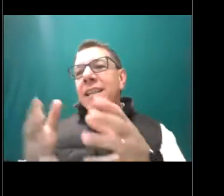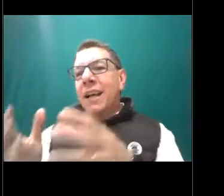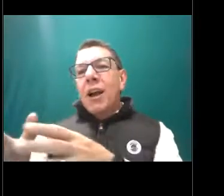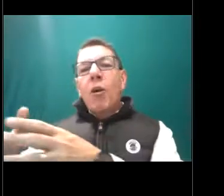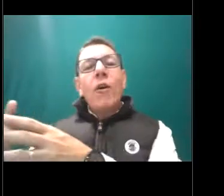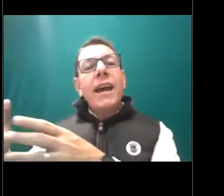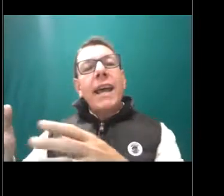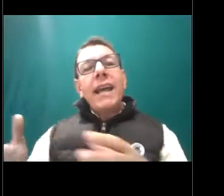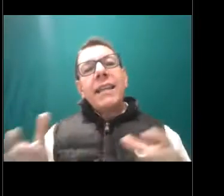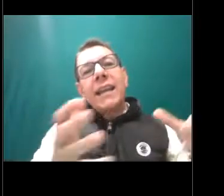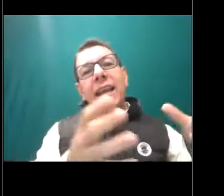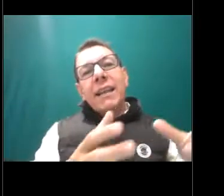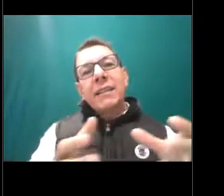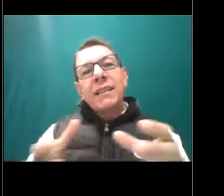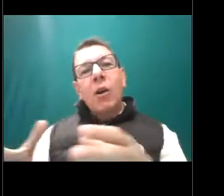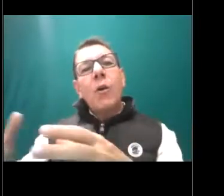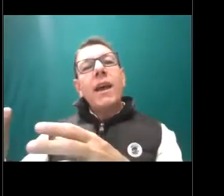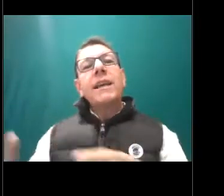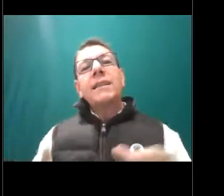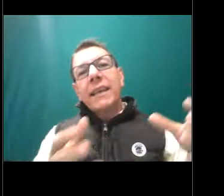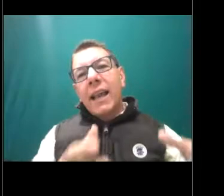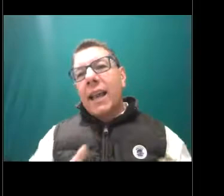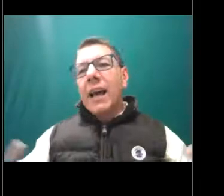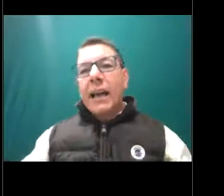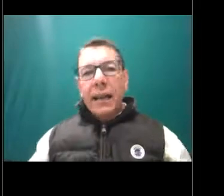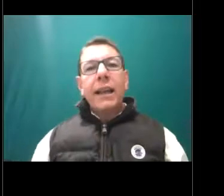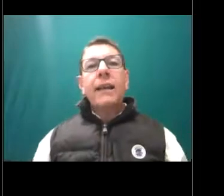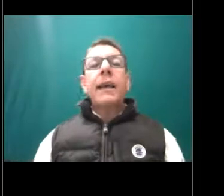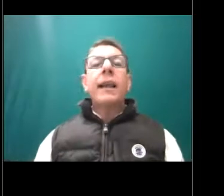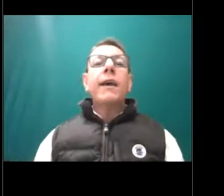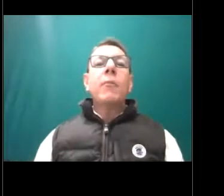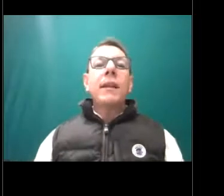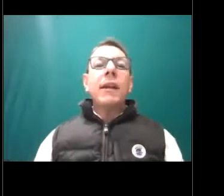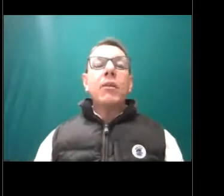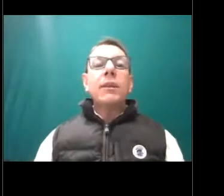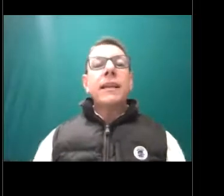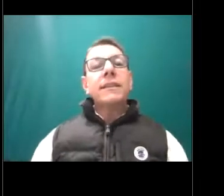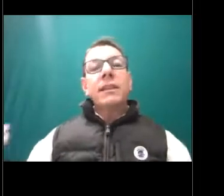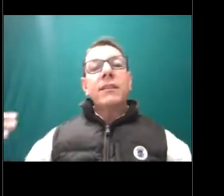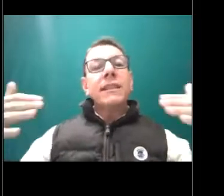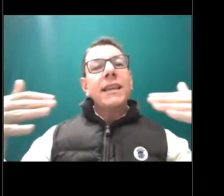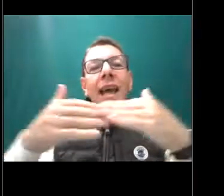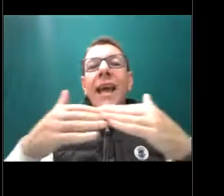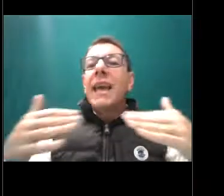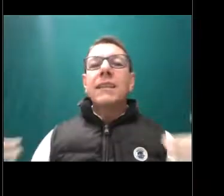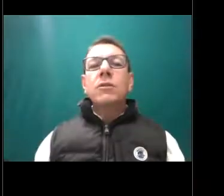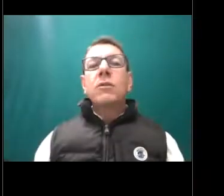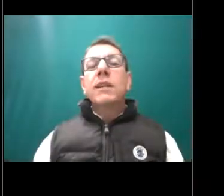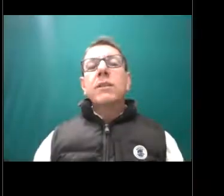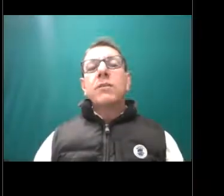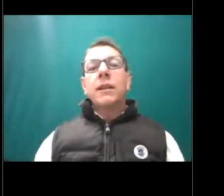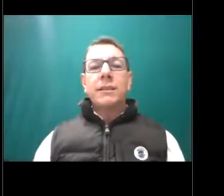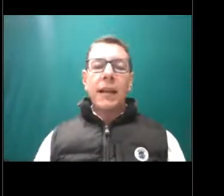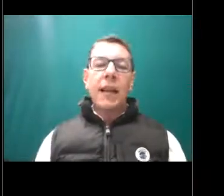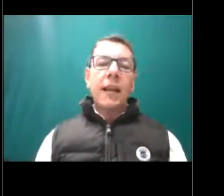que seja coerente, né? Que ela seja coesa, que ela realmente aconteça. Então, assim, essas conexões,